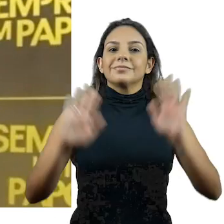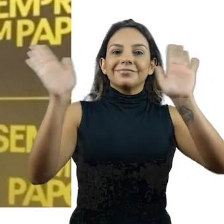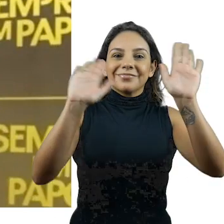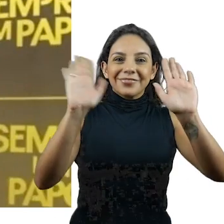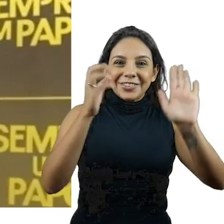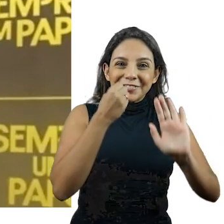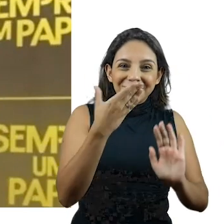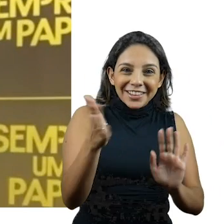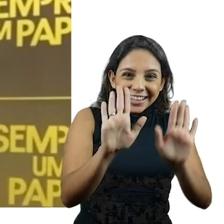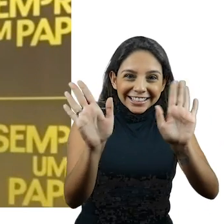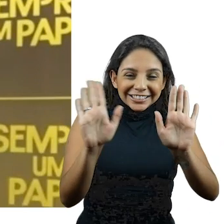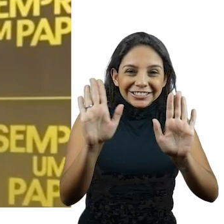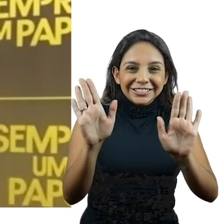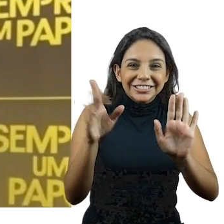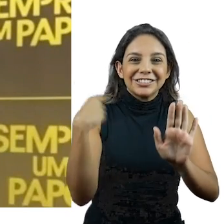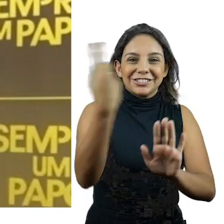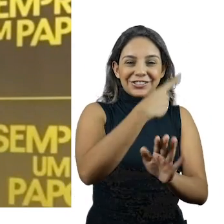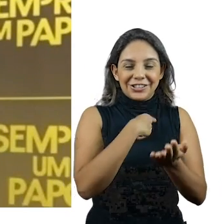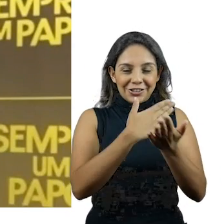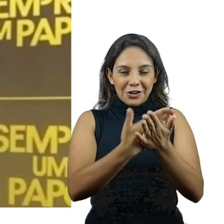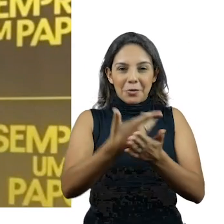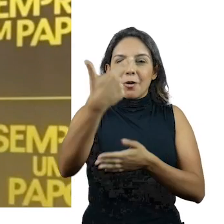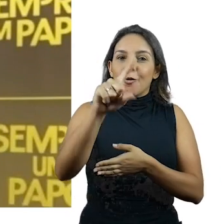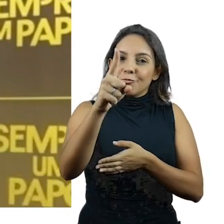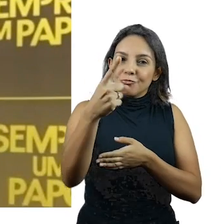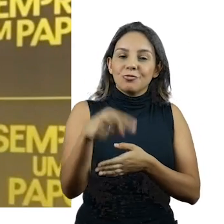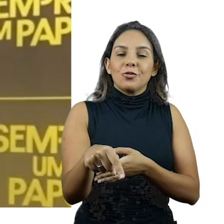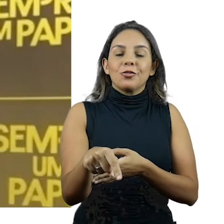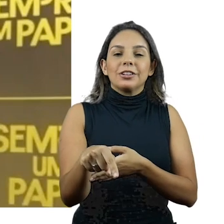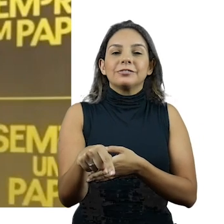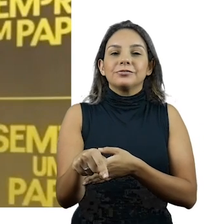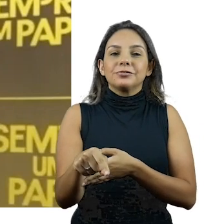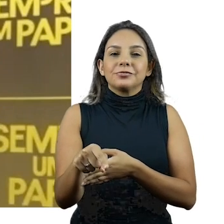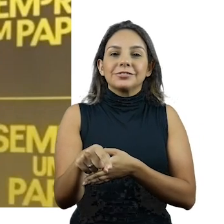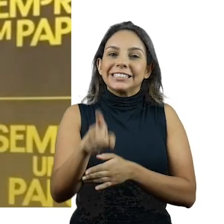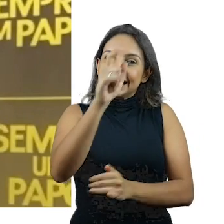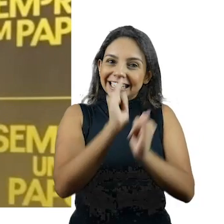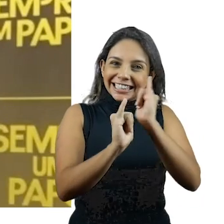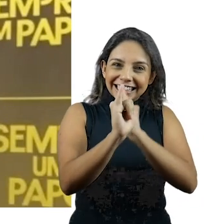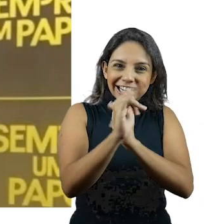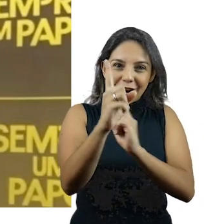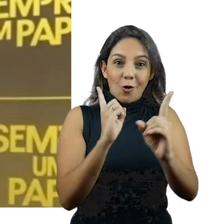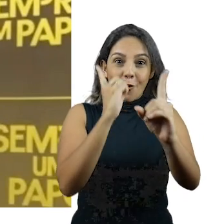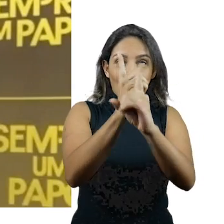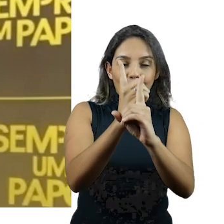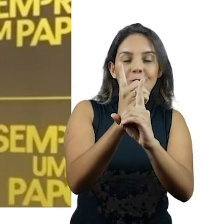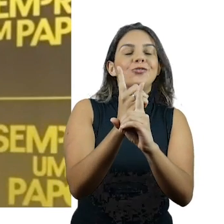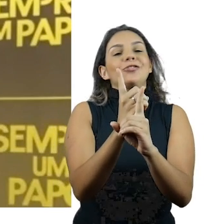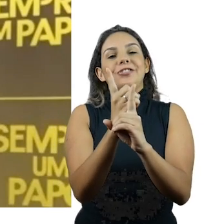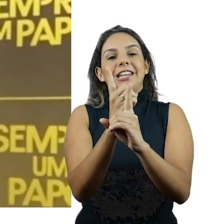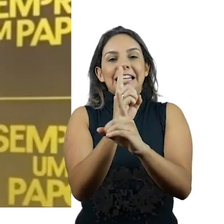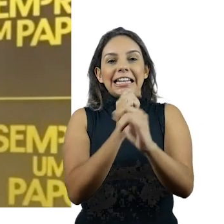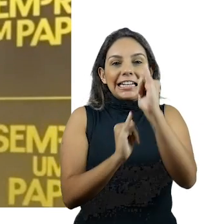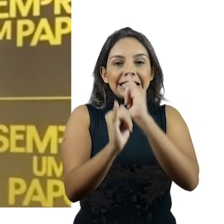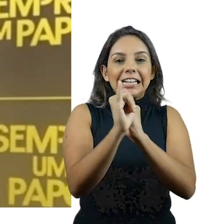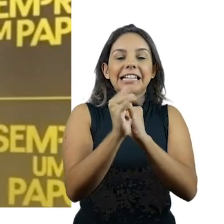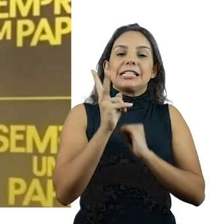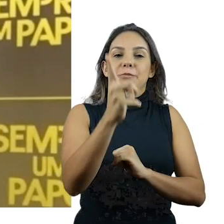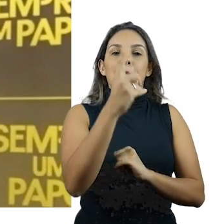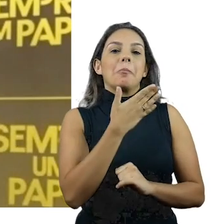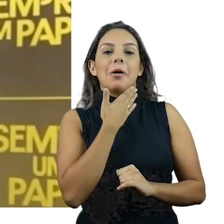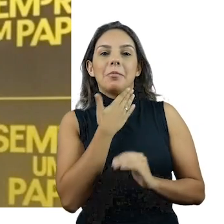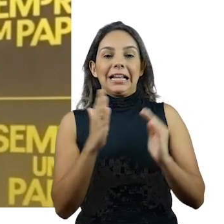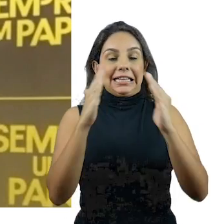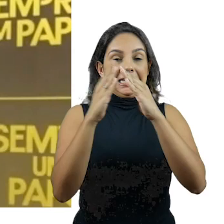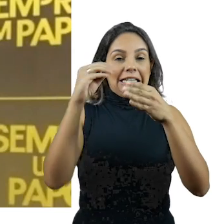Olá, gente! Vamos dar início a mais uma edição virtual, esse encontro virtual que o Sempre em Papo